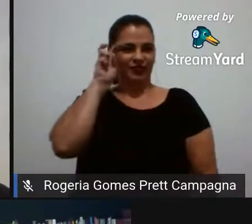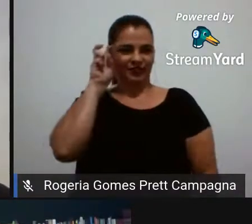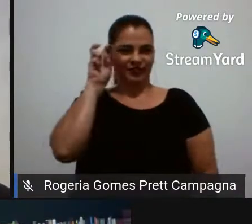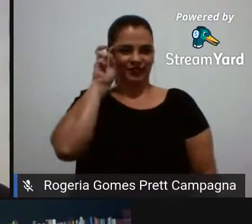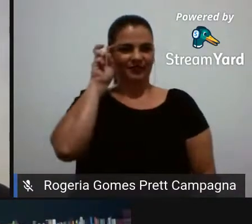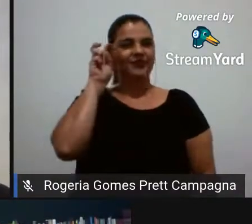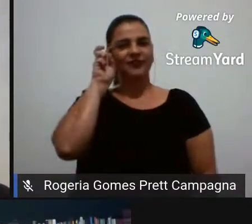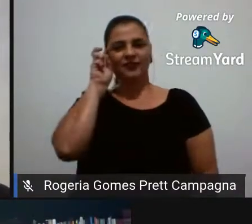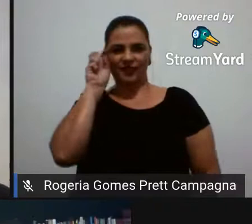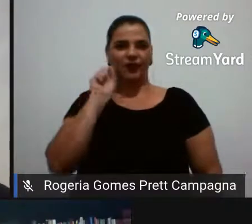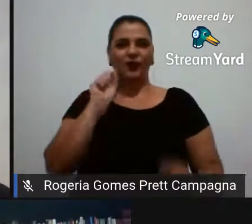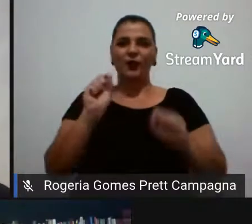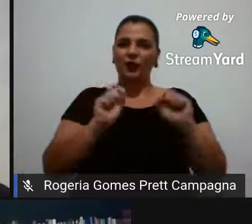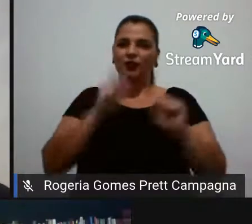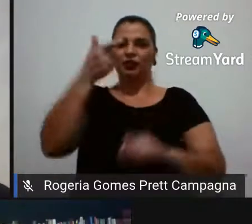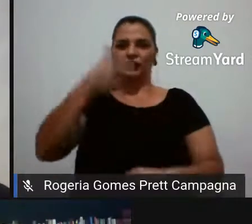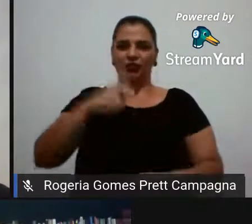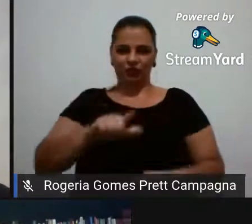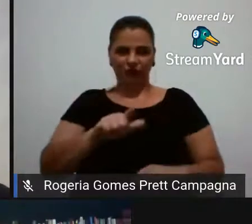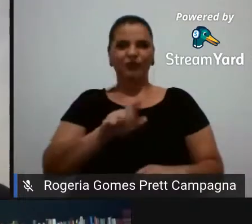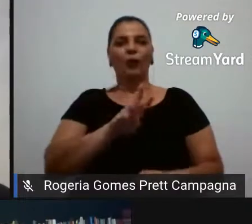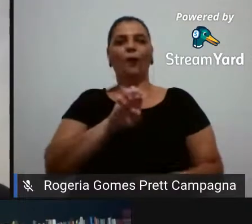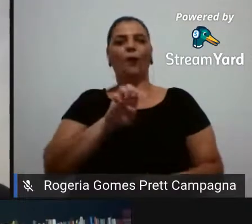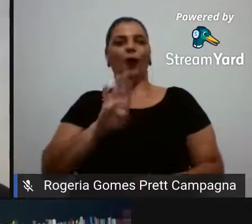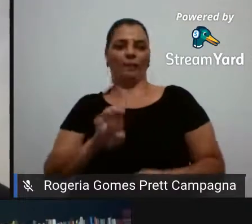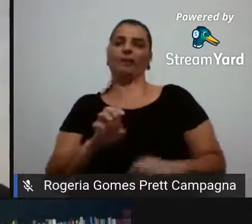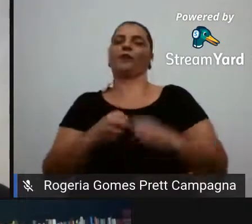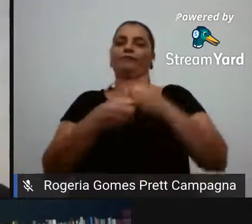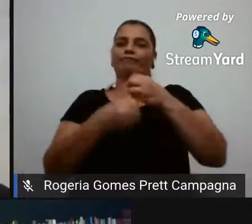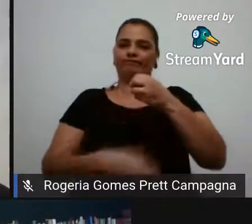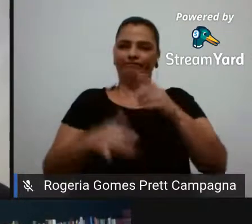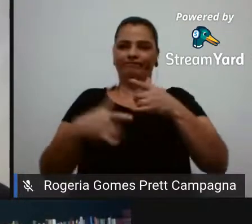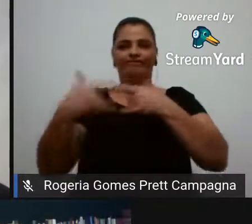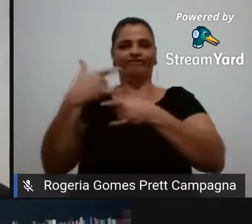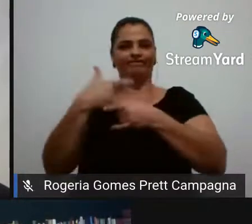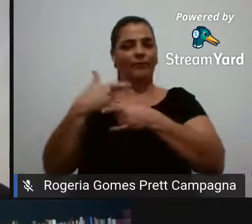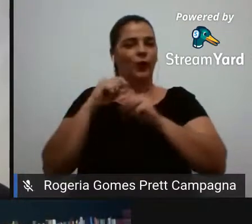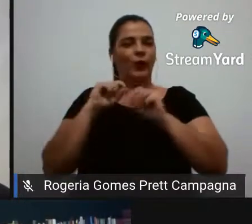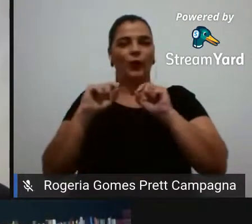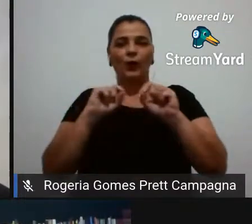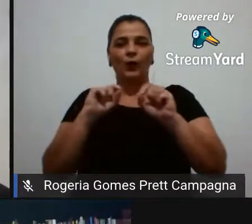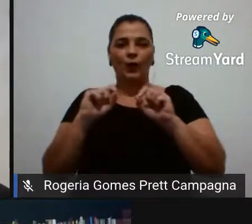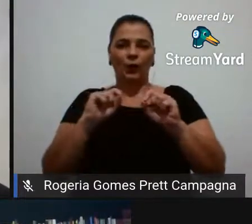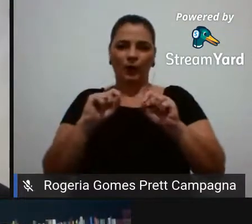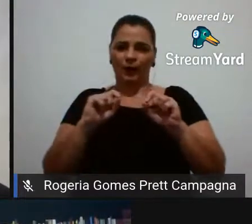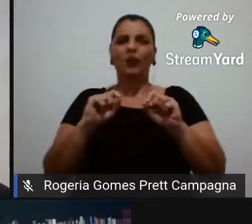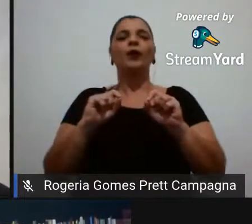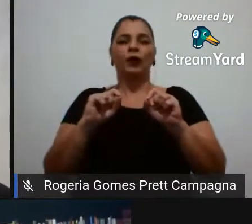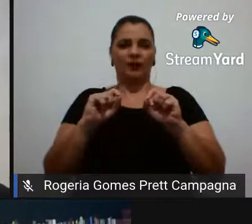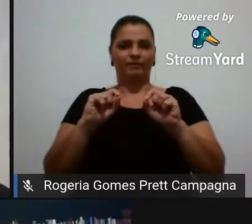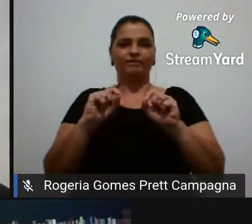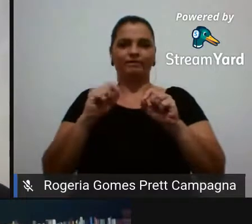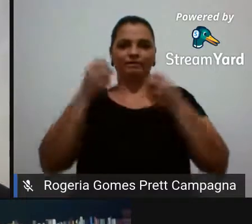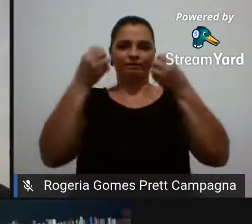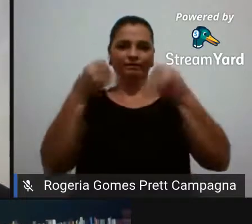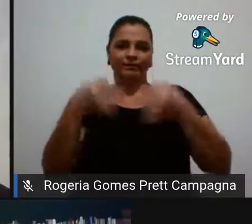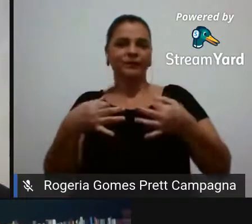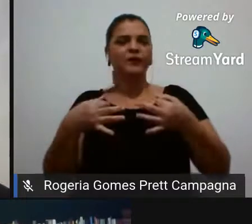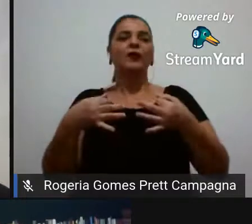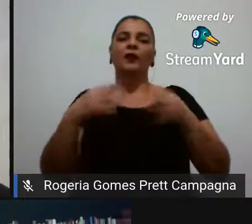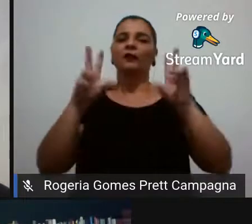essa webinar, mais uma que a gente está promovendo, dessa vez para discutir um assunto muito oportuno, que são